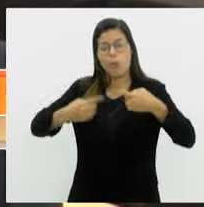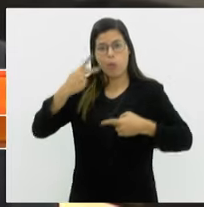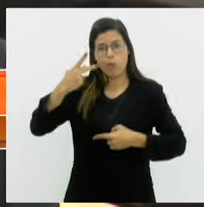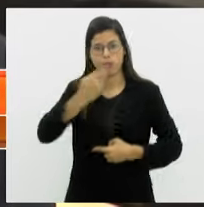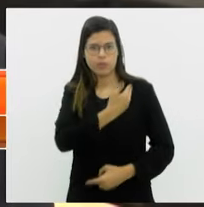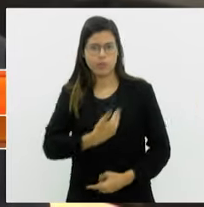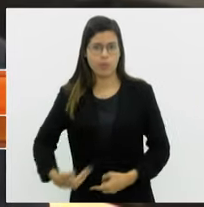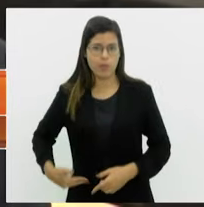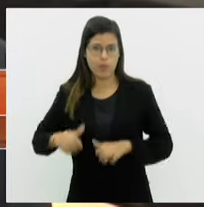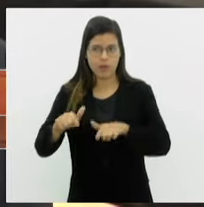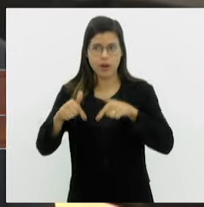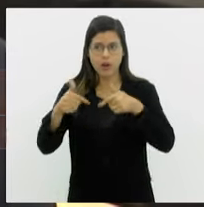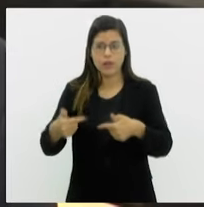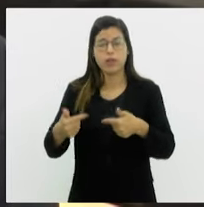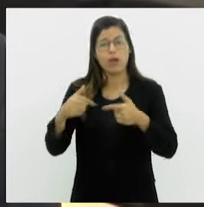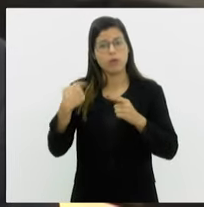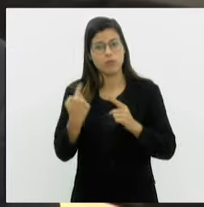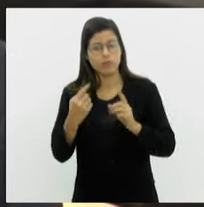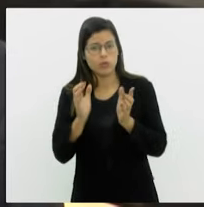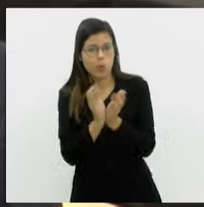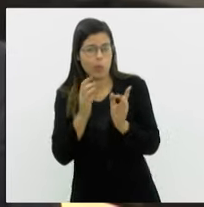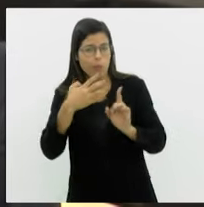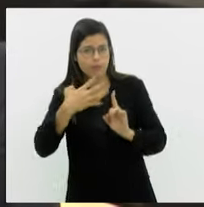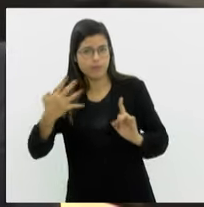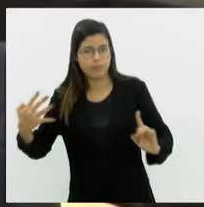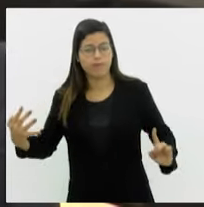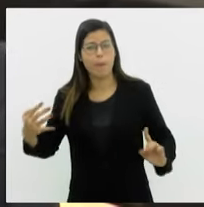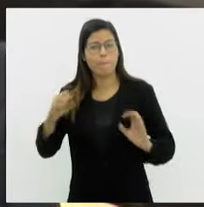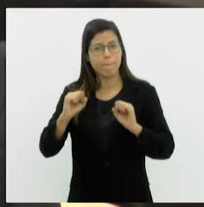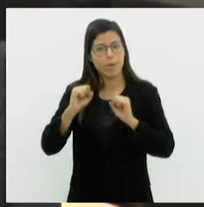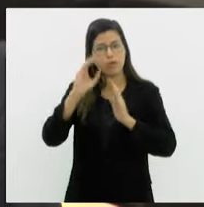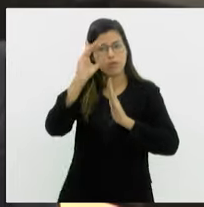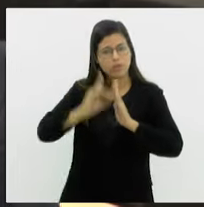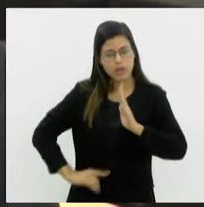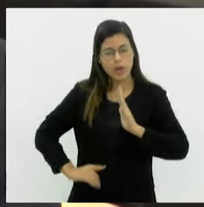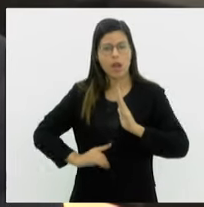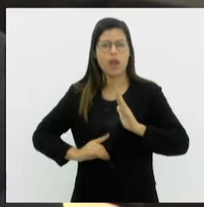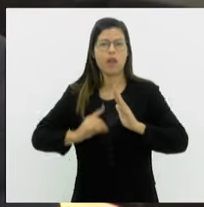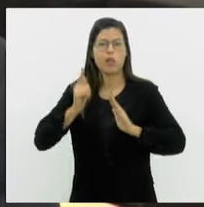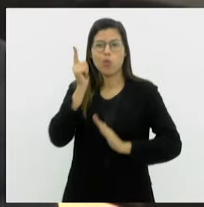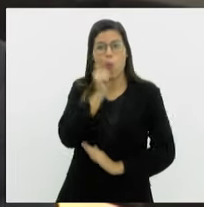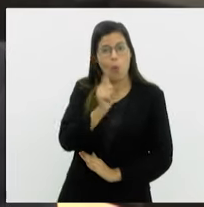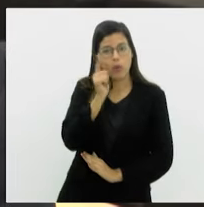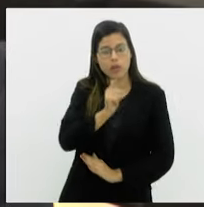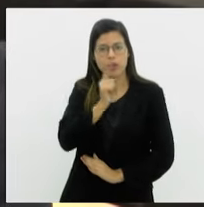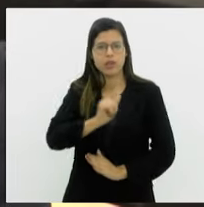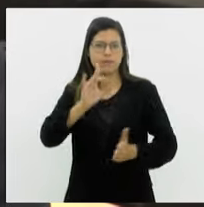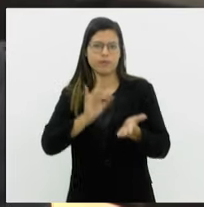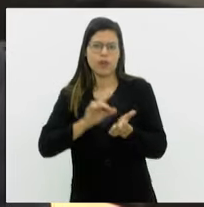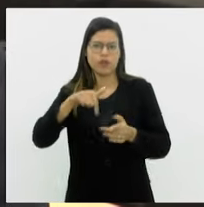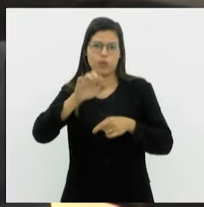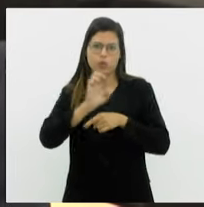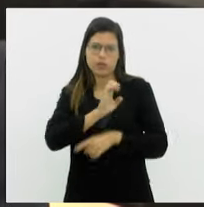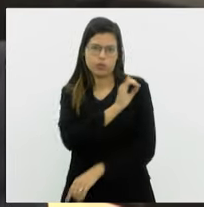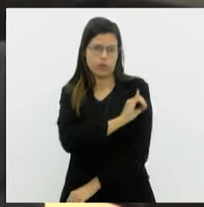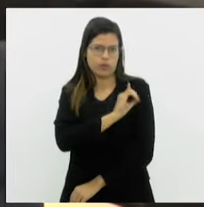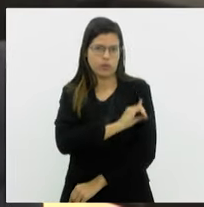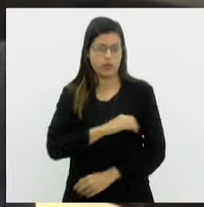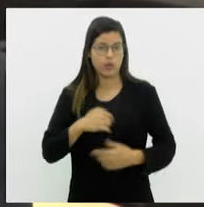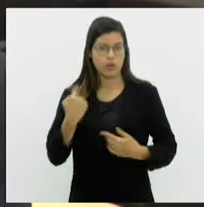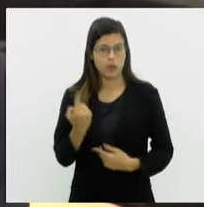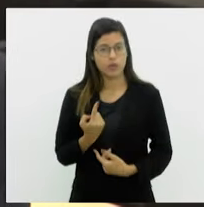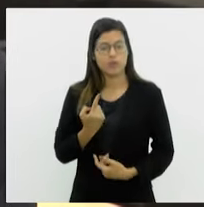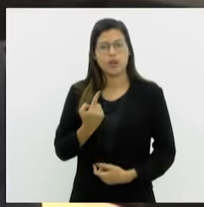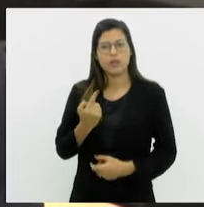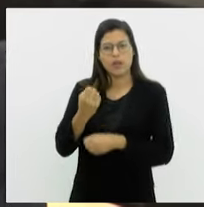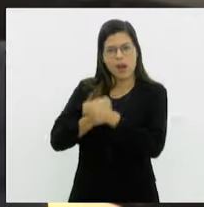nossa população LGBTQIAPN+, possa ter realmente seus direitos, né, suas conquistas efetivas no Estado do Rio de Janeiro. Né? A gente ganha aí